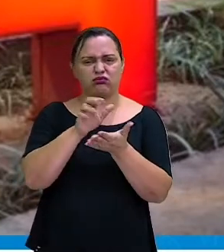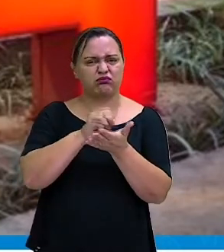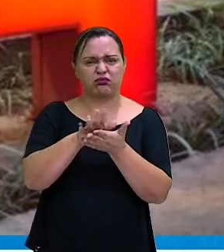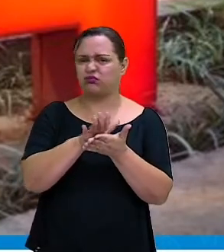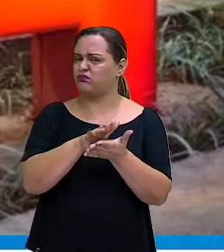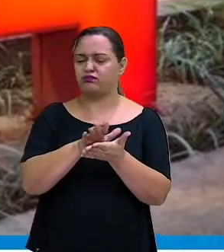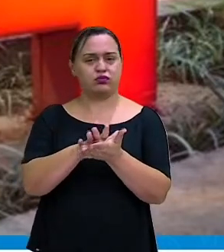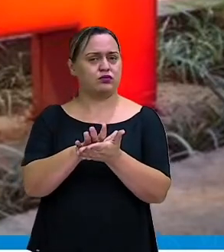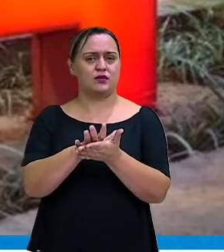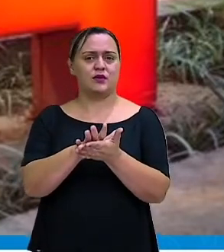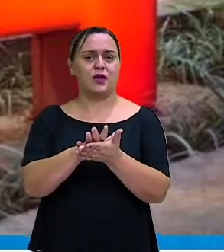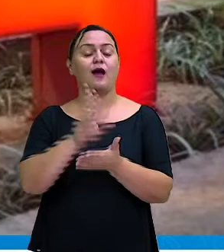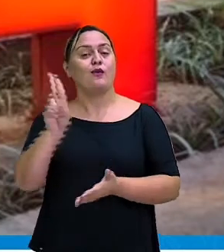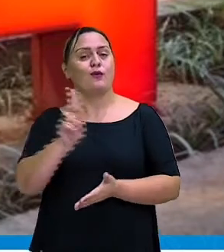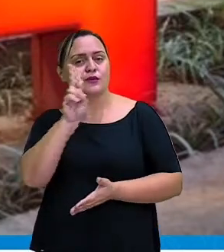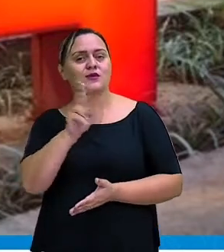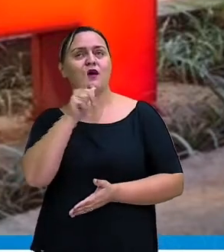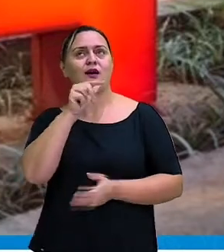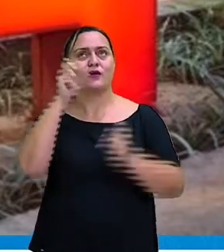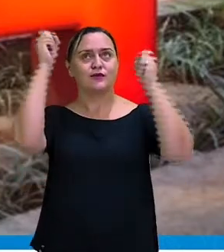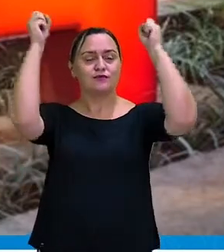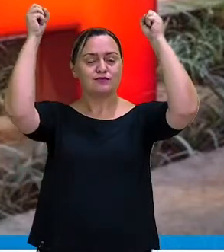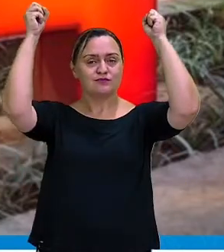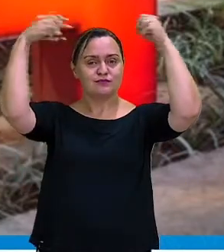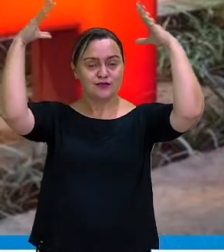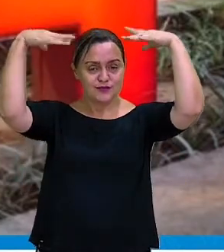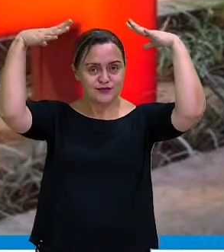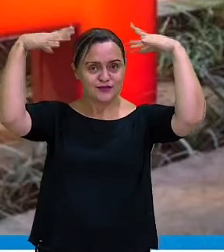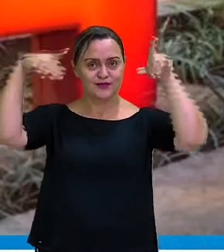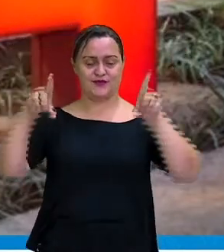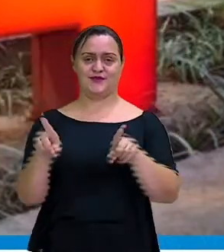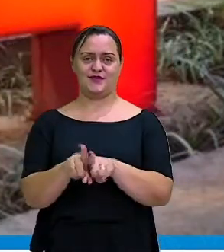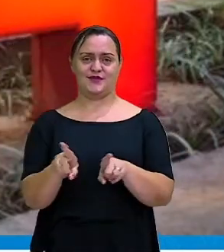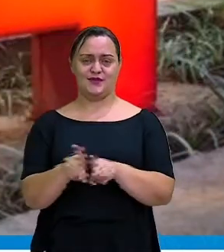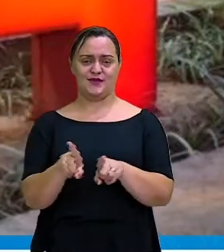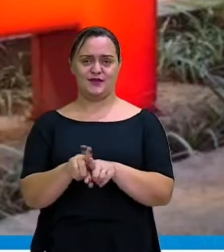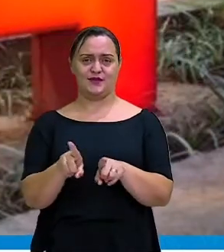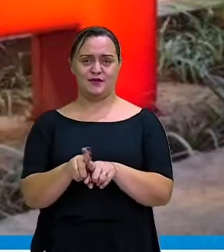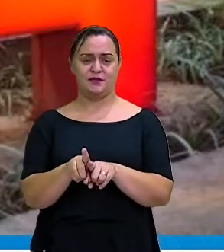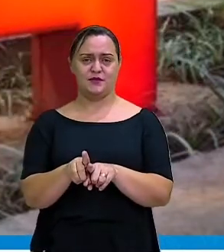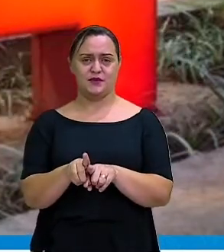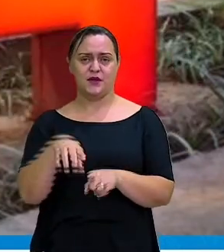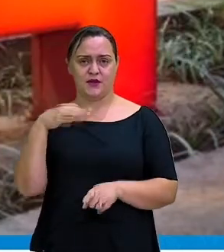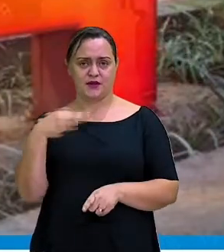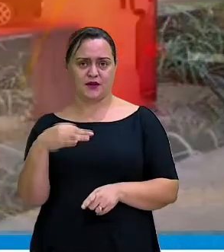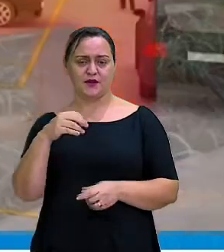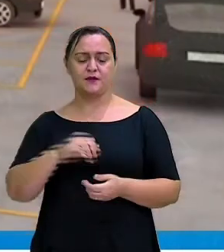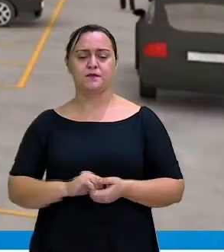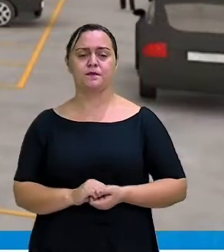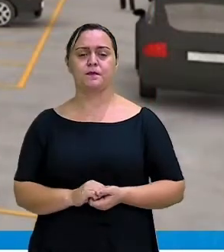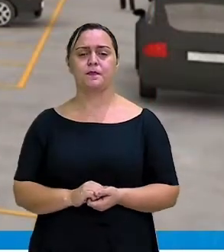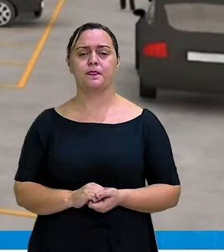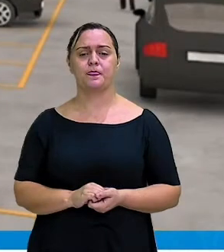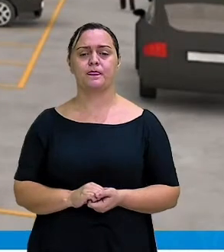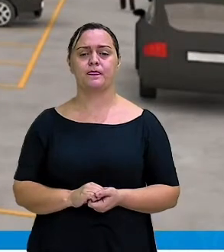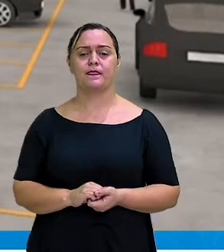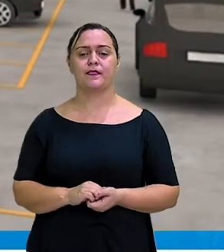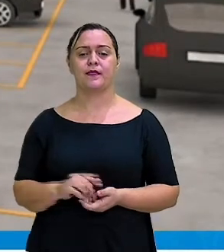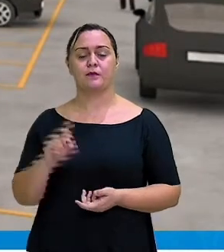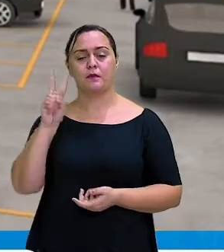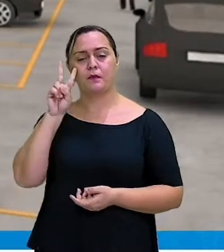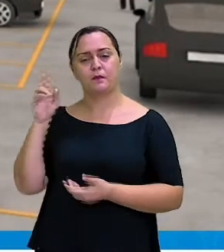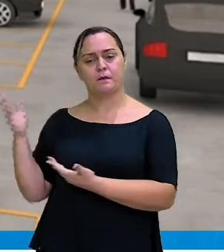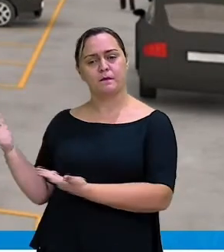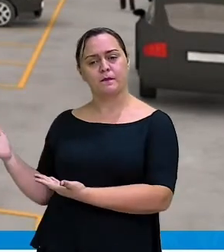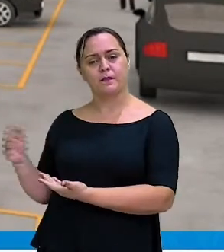Carregador de carro elétrico também tem lá. Outra novidade trazida pelo complexo do Cine é o estacionamento com